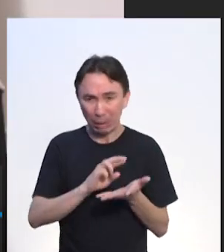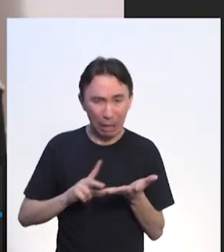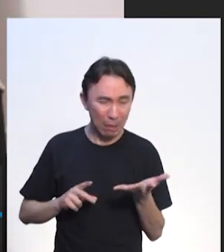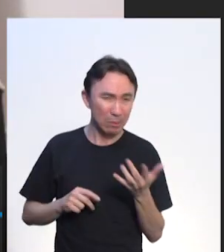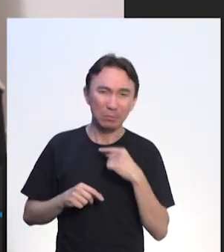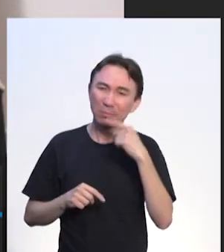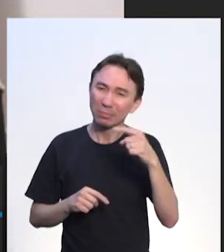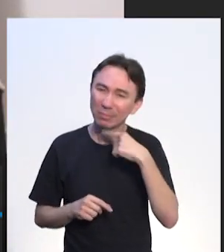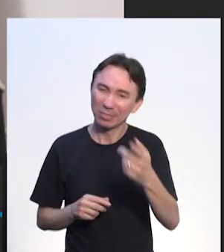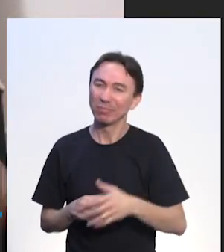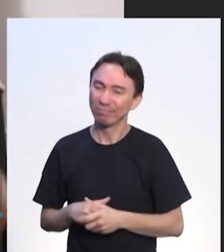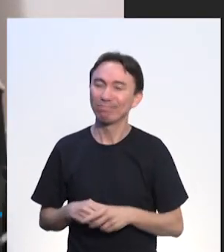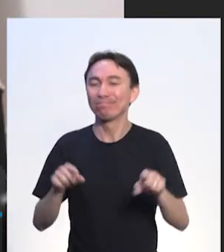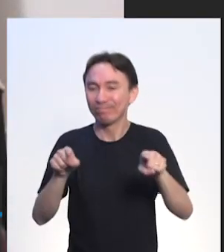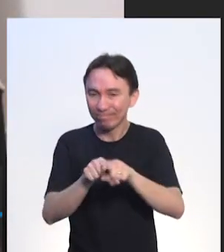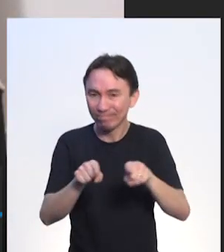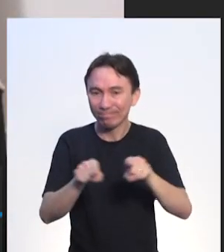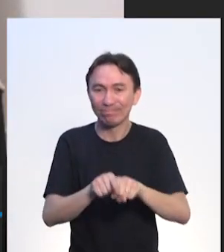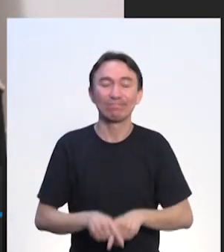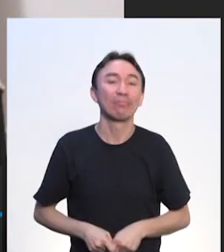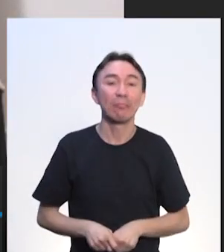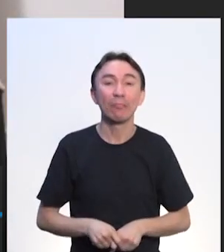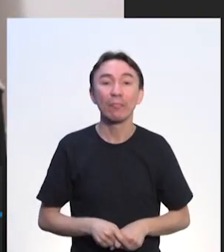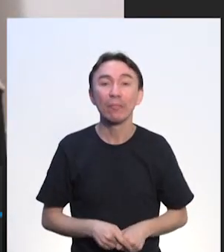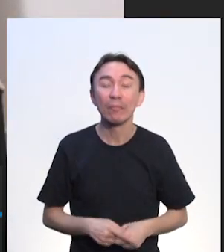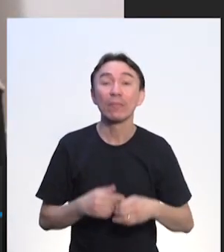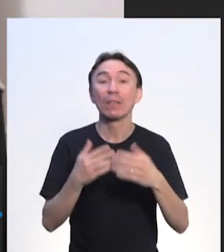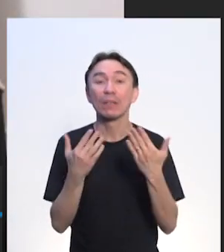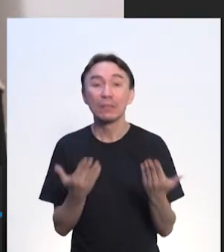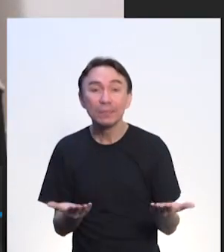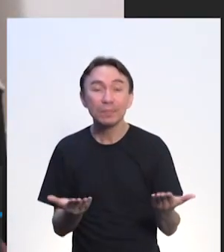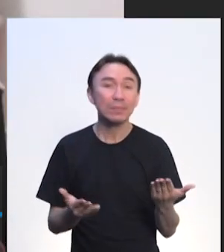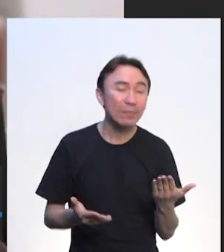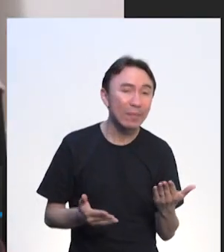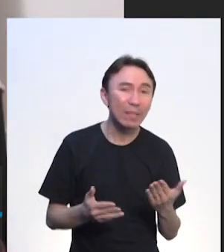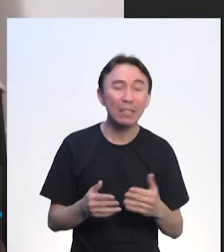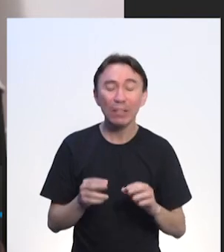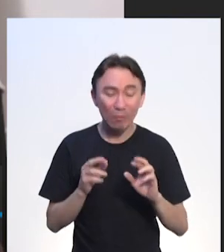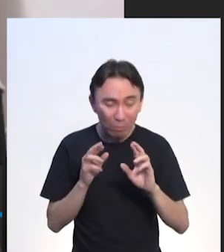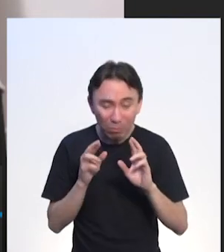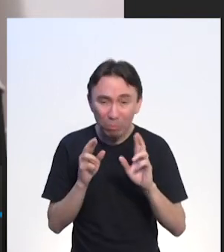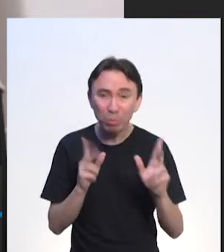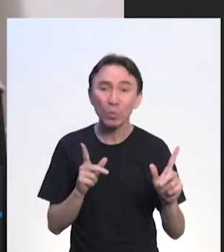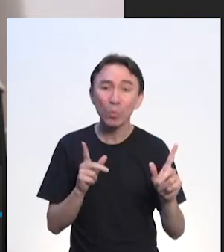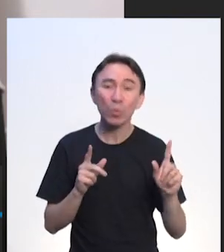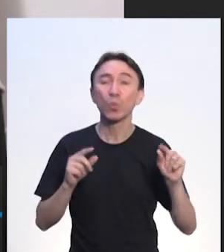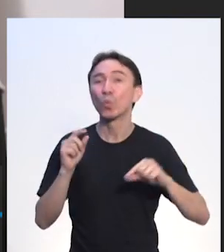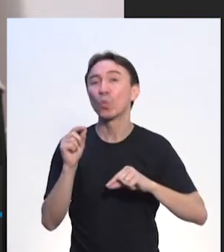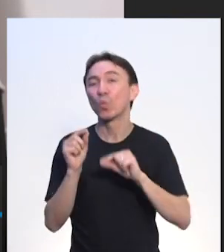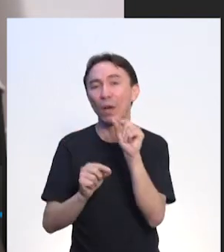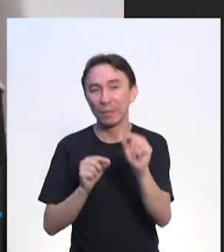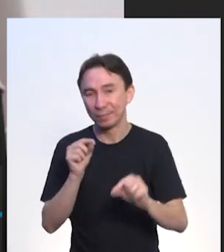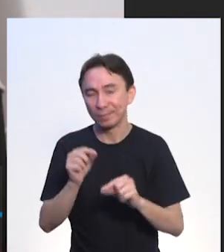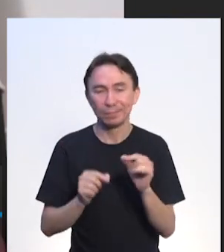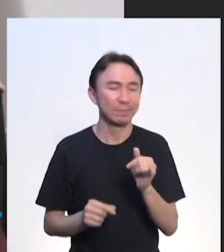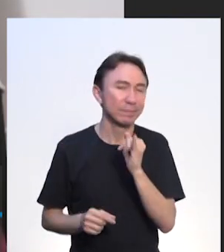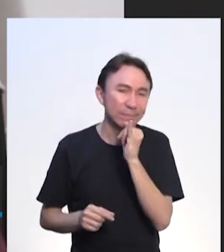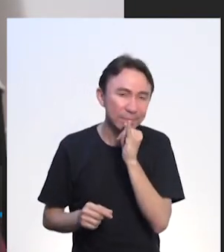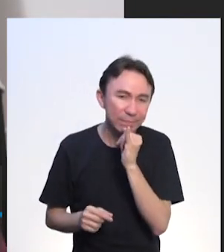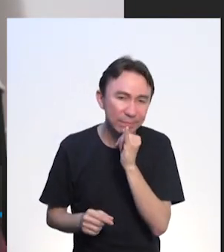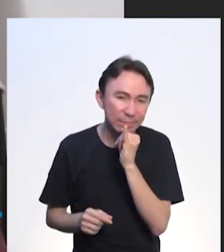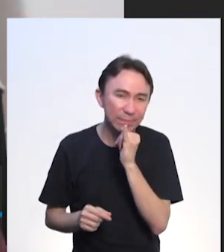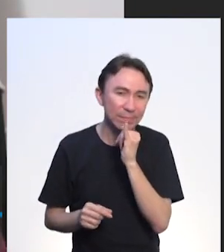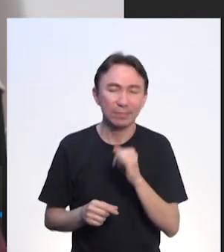Exatamente. Eu acho que a maior diferença talvez seja a questão da própria precarização, né, de quando a gente fala de algumas funções.